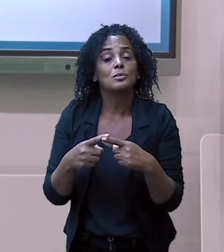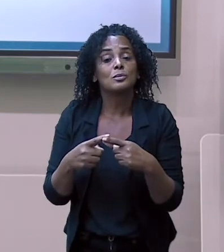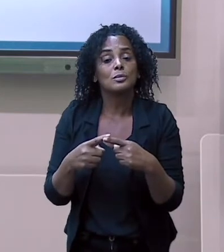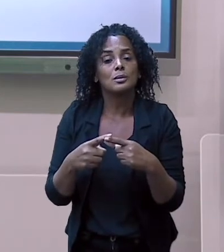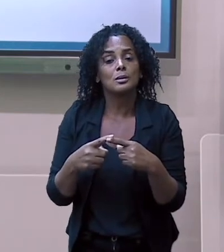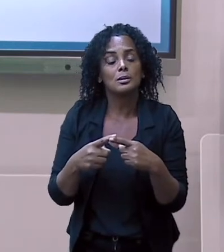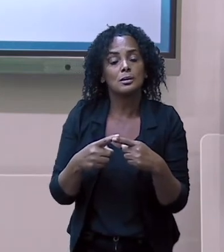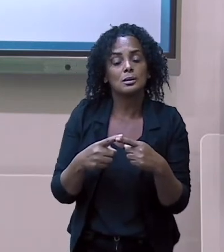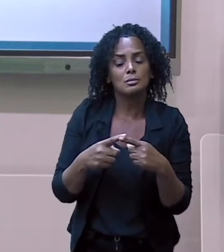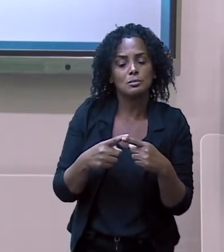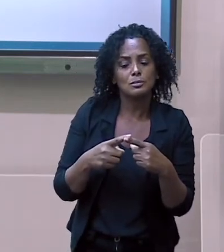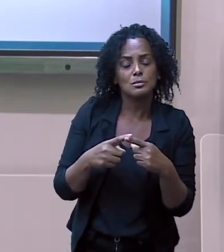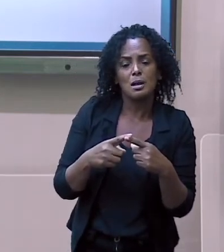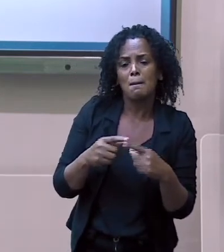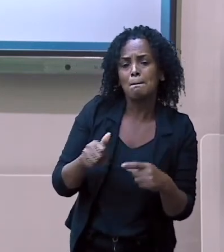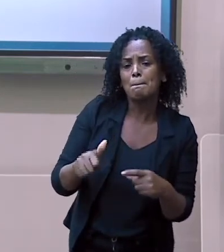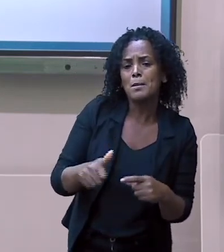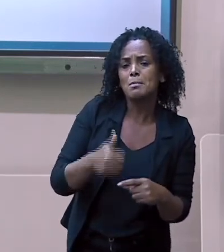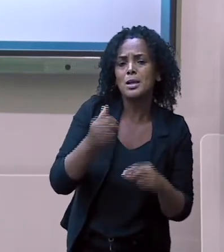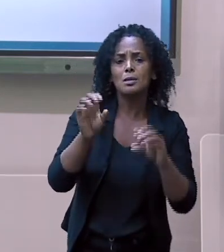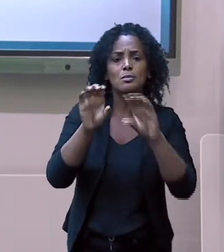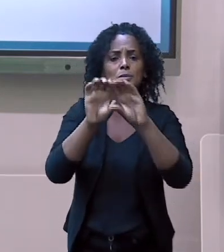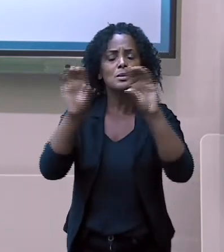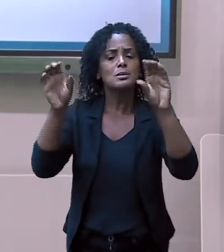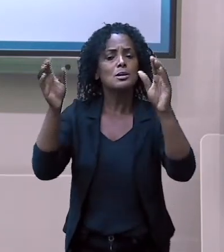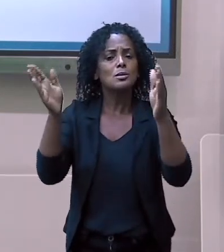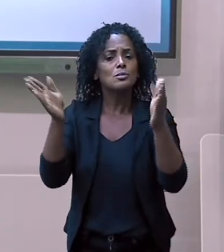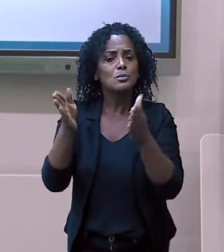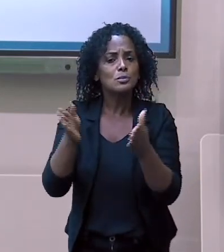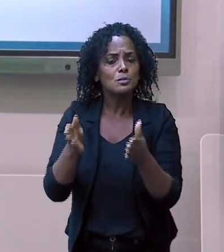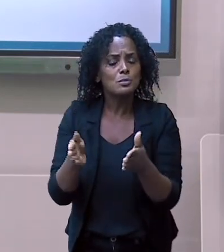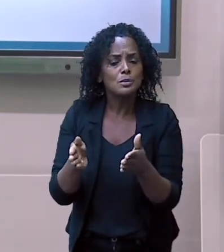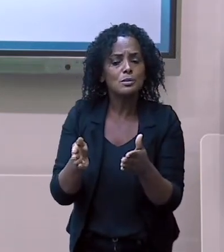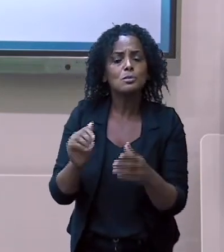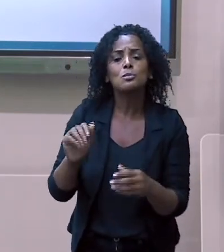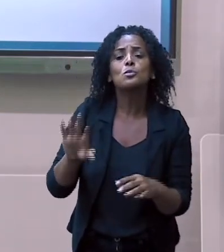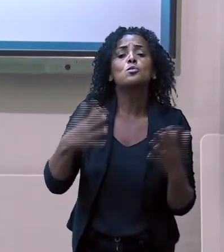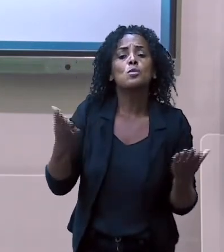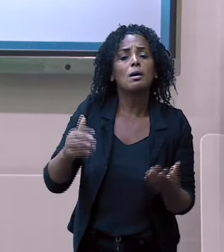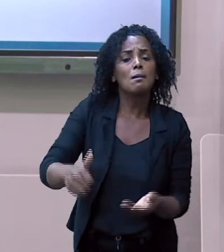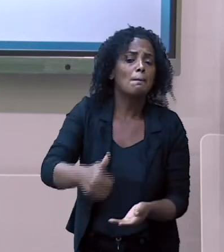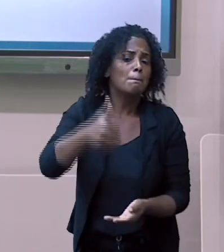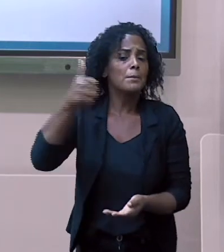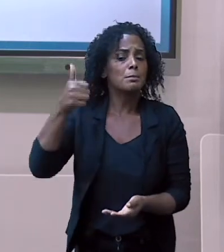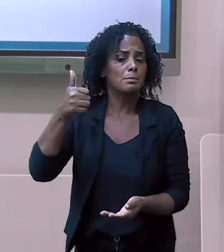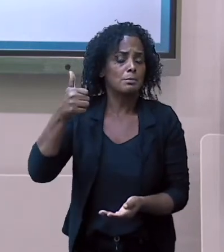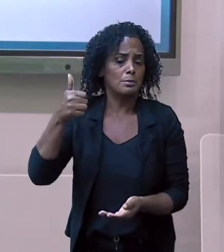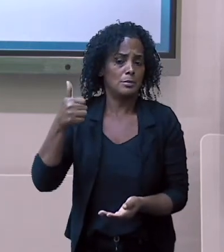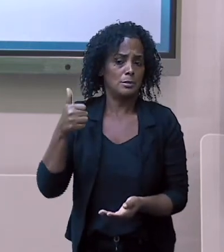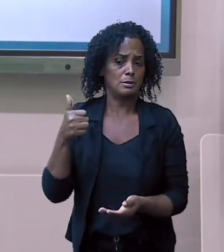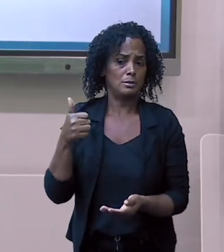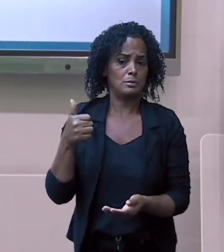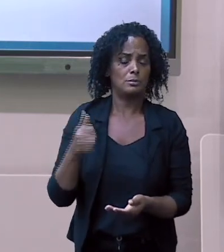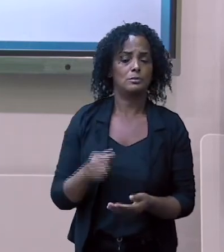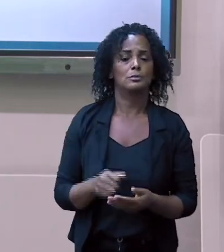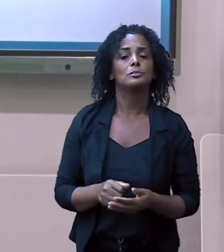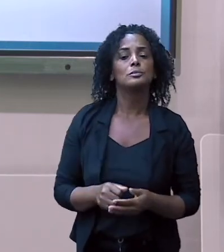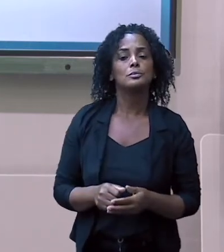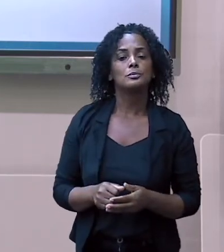diferenciada, né? Eu pego aqui a expressão numérica e vou analisando qual é a preferência de resolver no